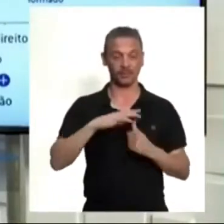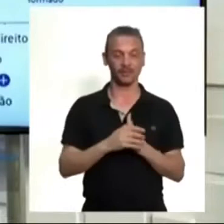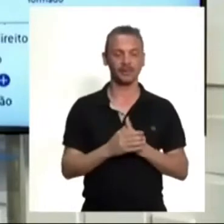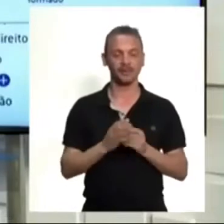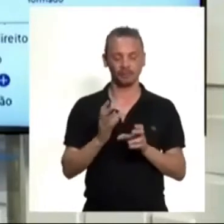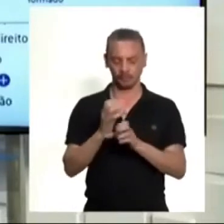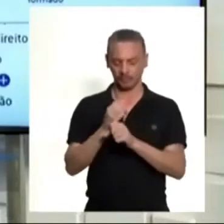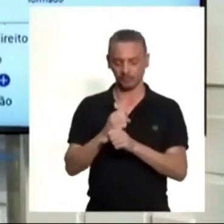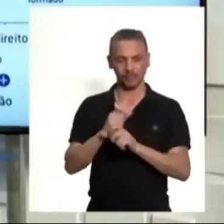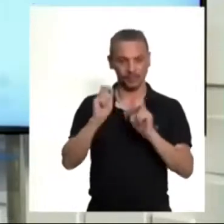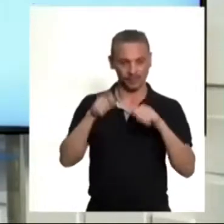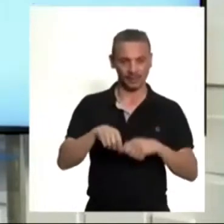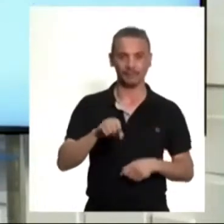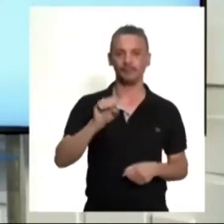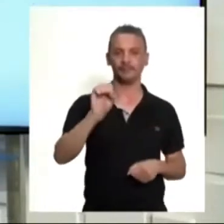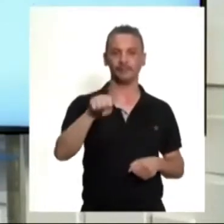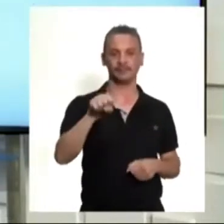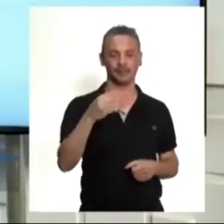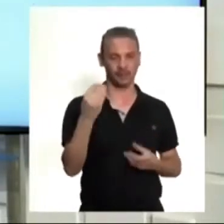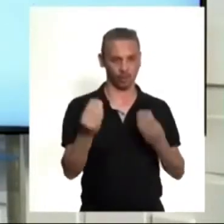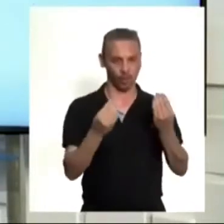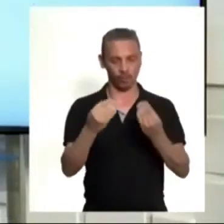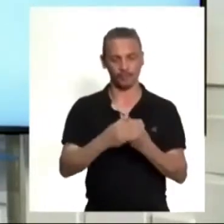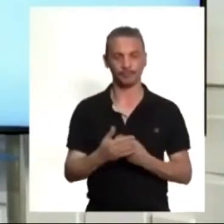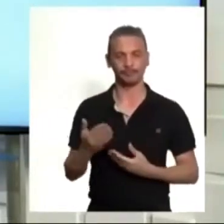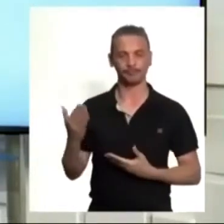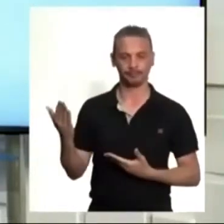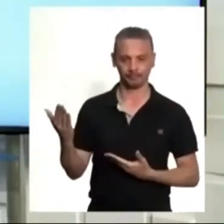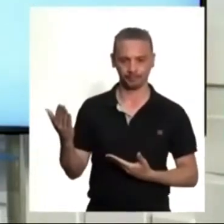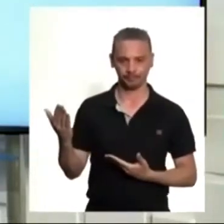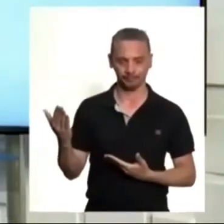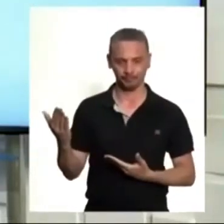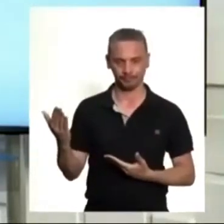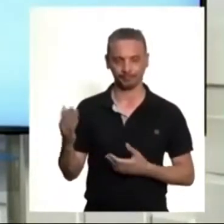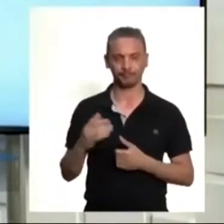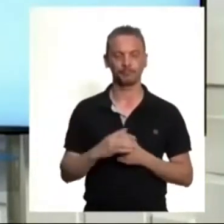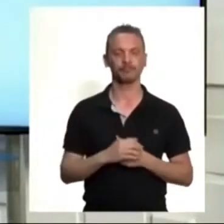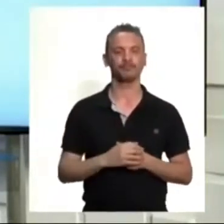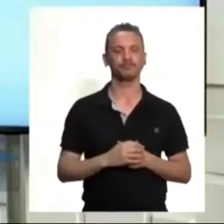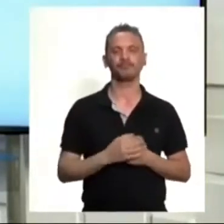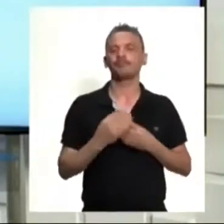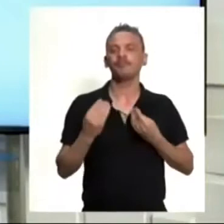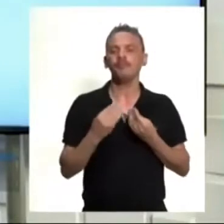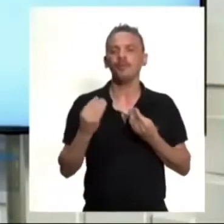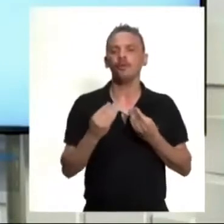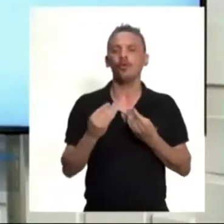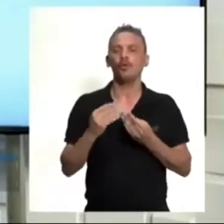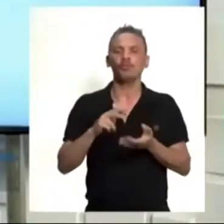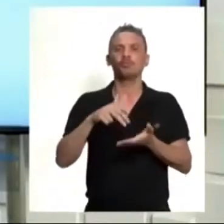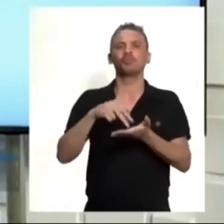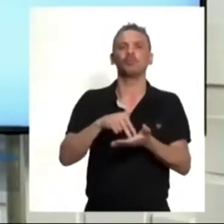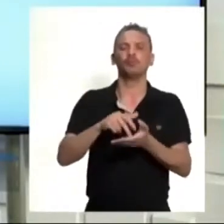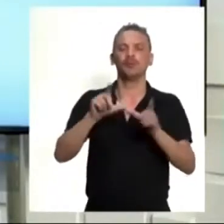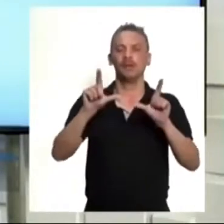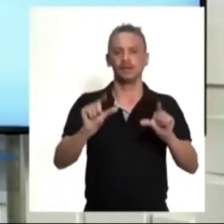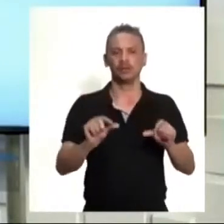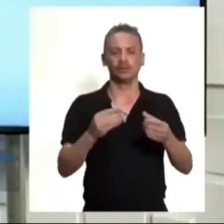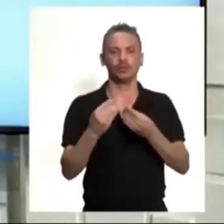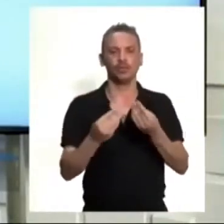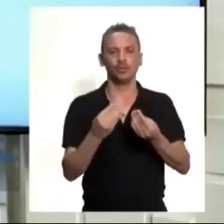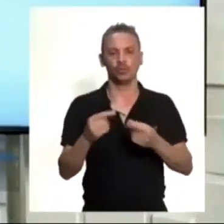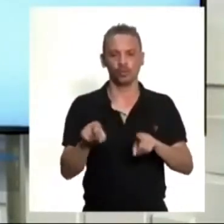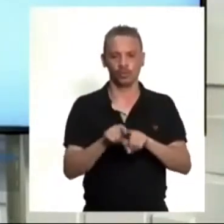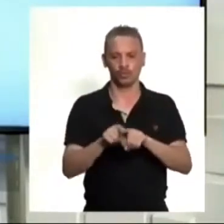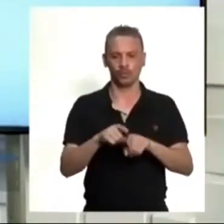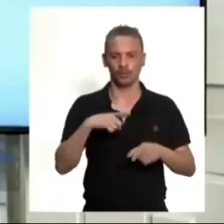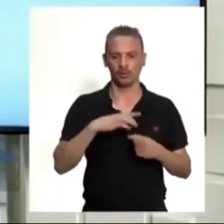gente calcular isso? Tem, gente. Olha só. Os potenciais de redução. Você fala assim, o que seria potencial de redução? Aquilo que eu tinha falado inicialmente para